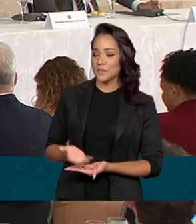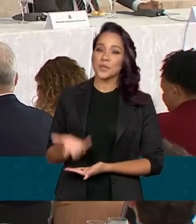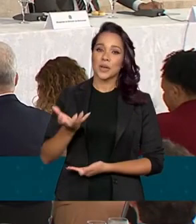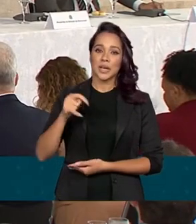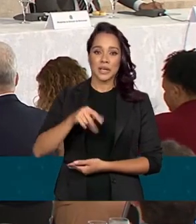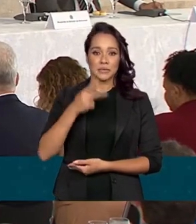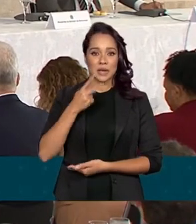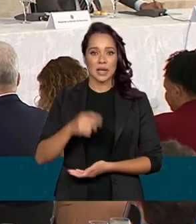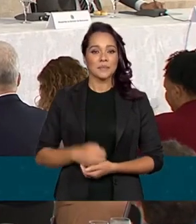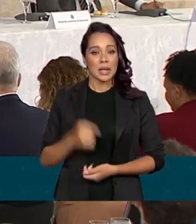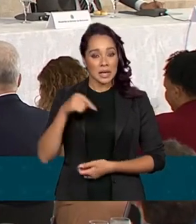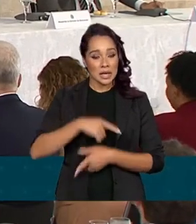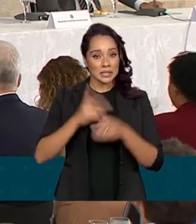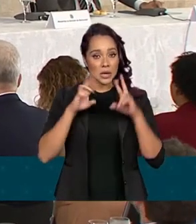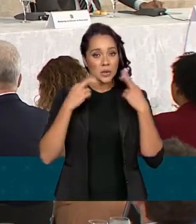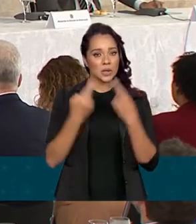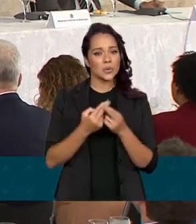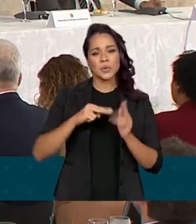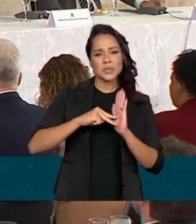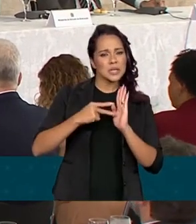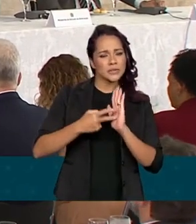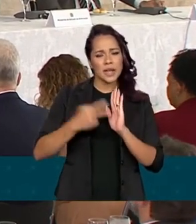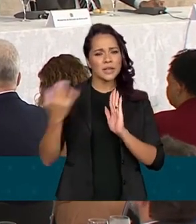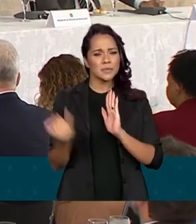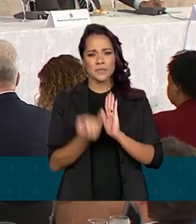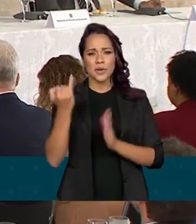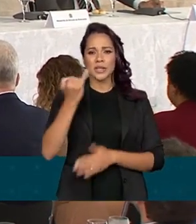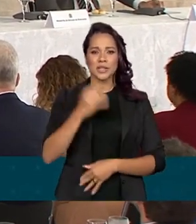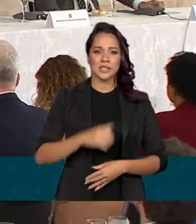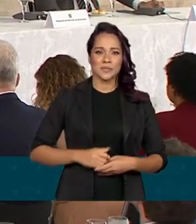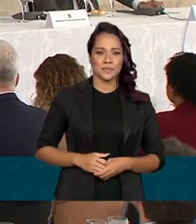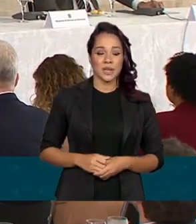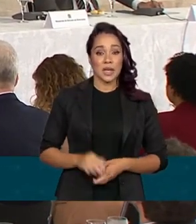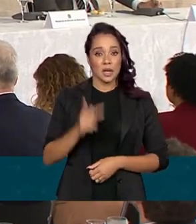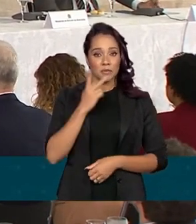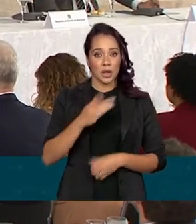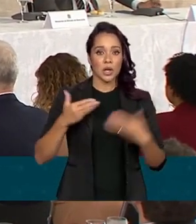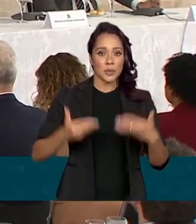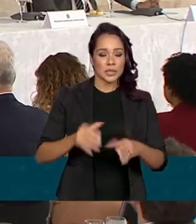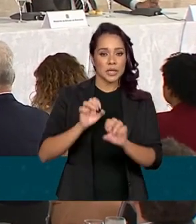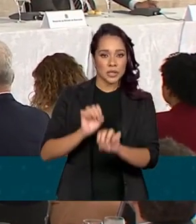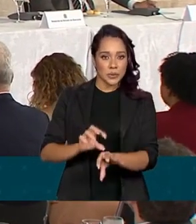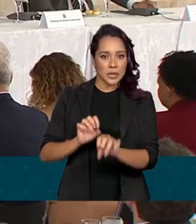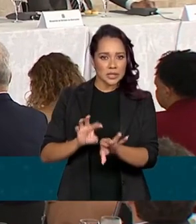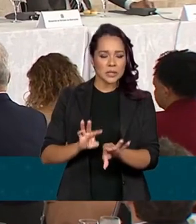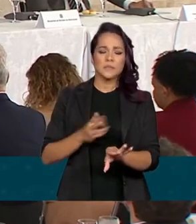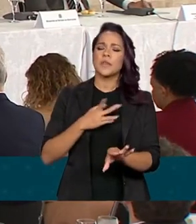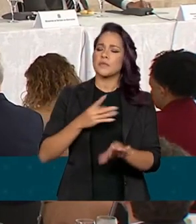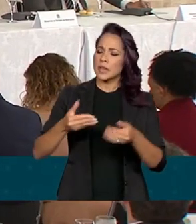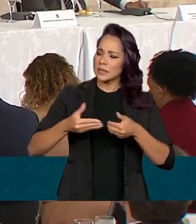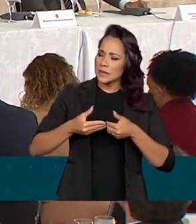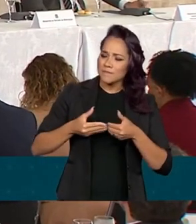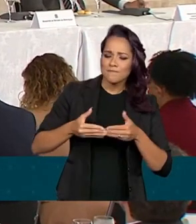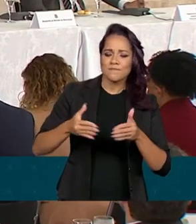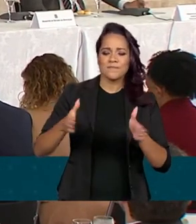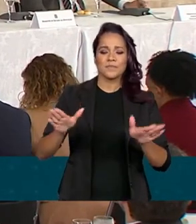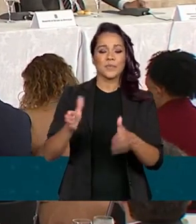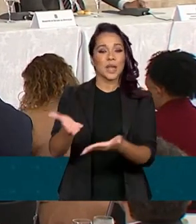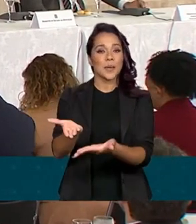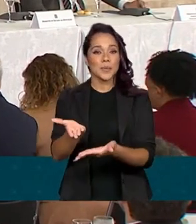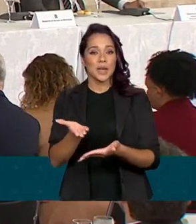quero aqui dizer que essa reunião tem um simbolismo muito forte e dizer que o Ministério da Educação estará de portas